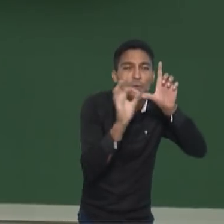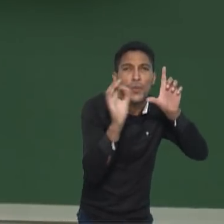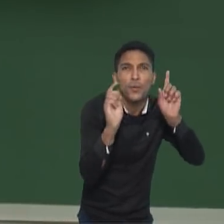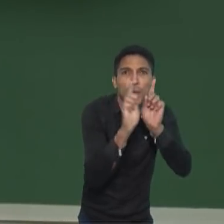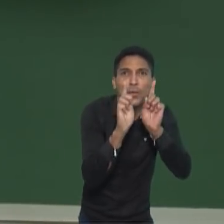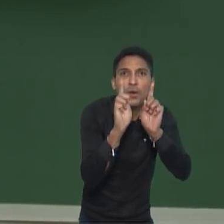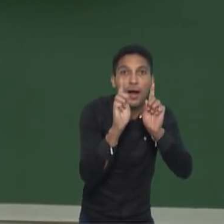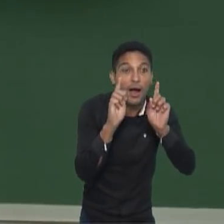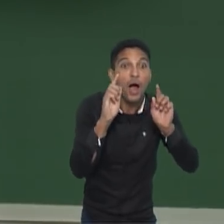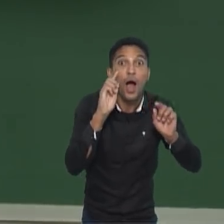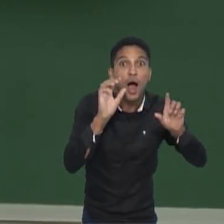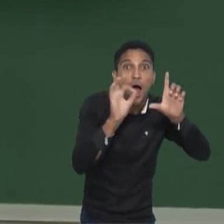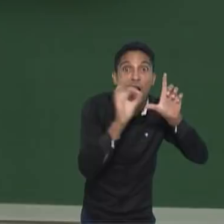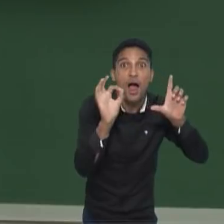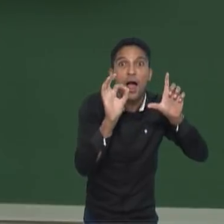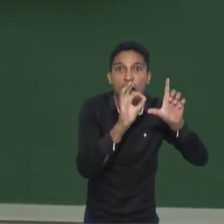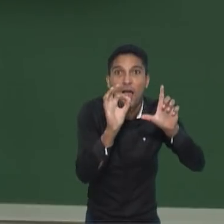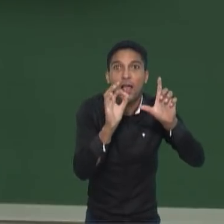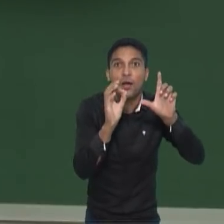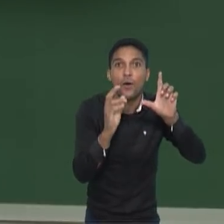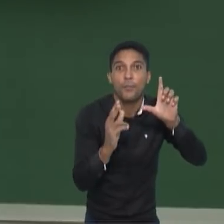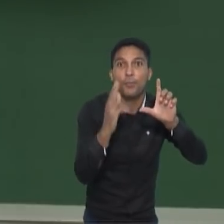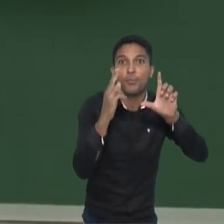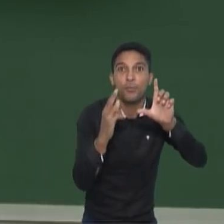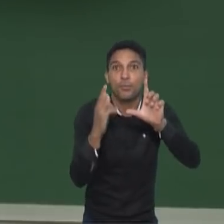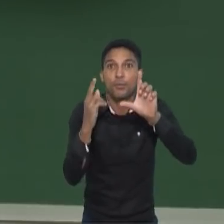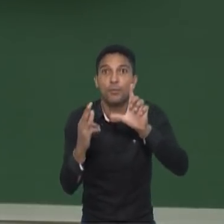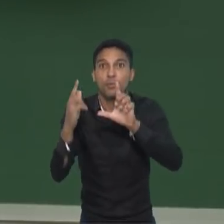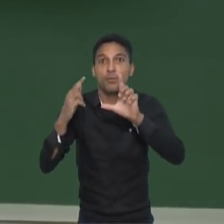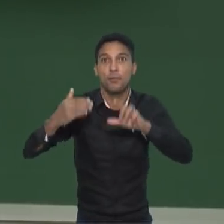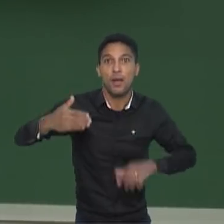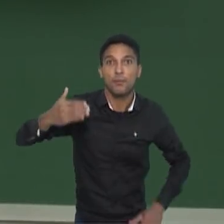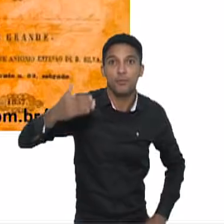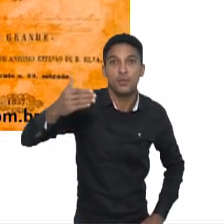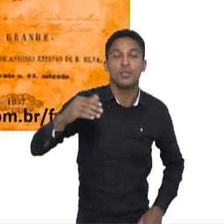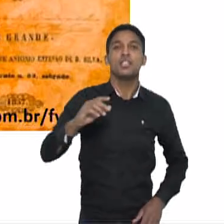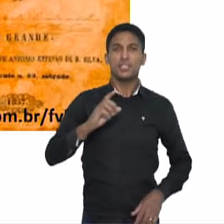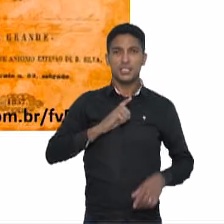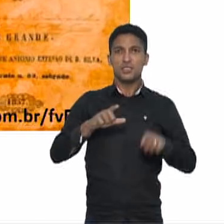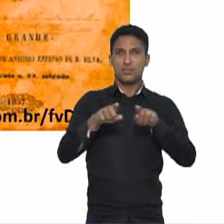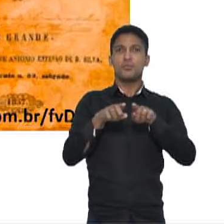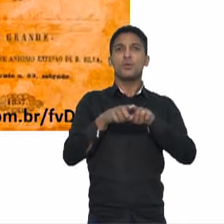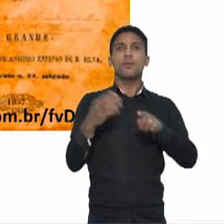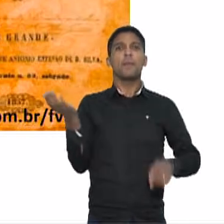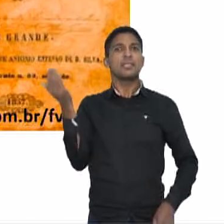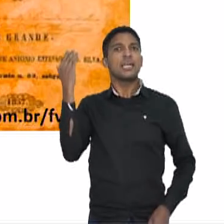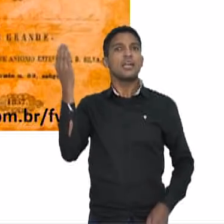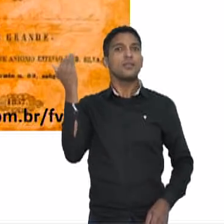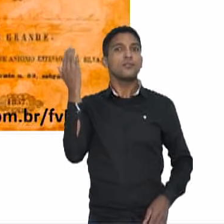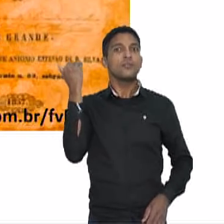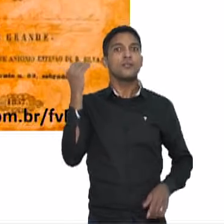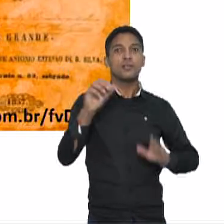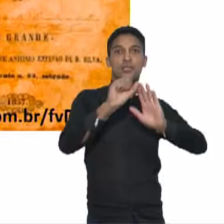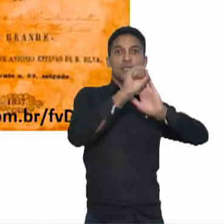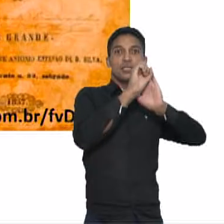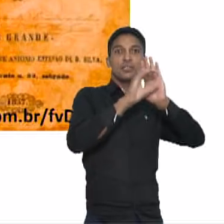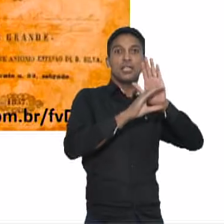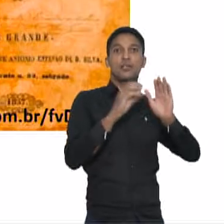seriada, né, em partes. Então, existiam os folhetins, né, no início do século XIX, já na